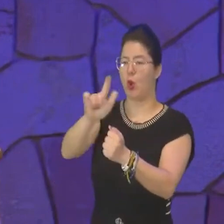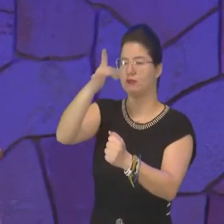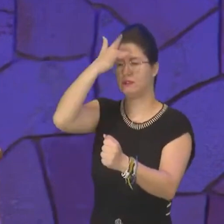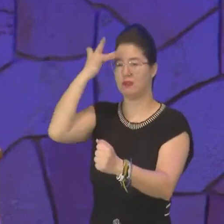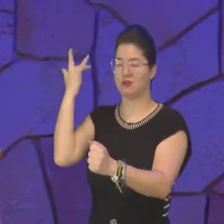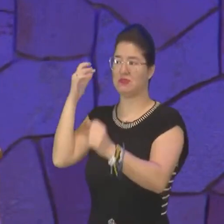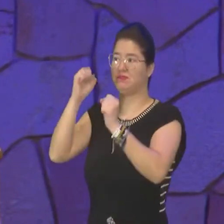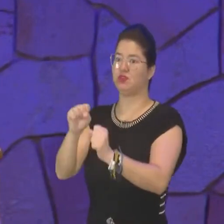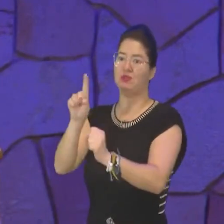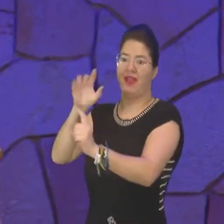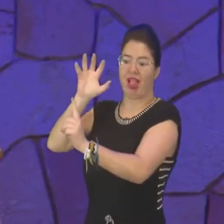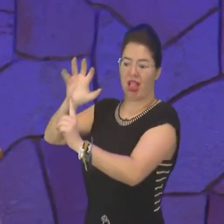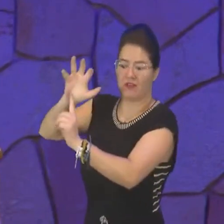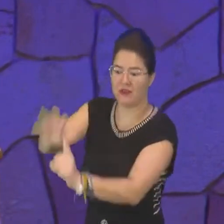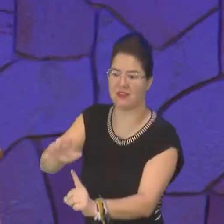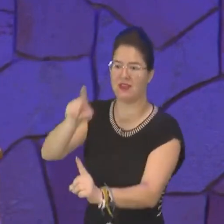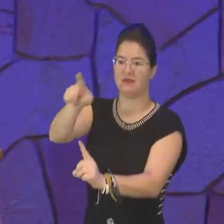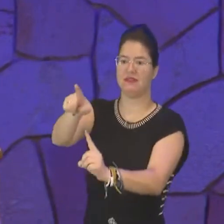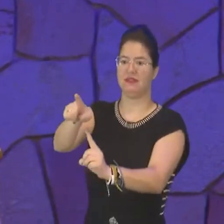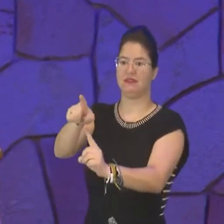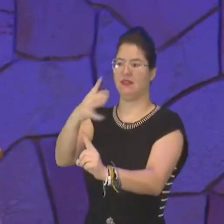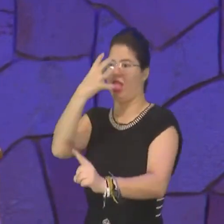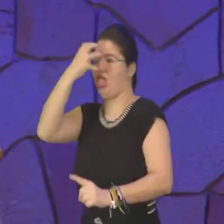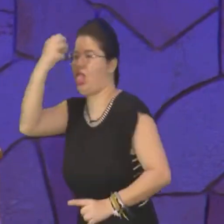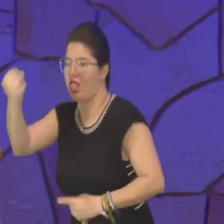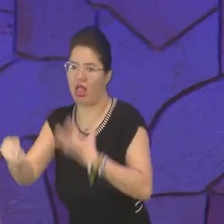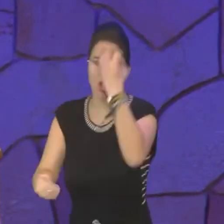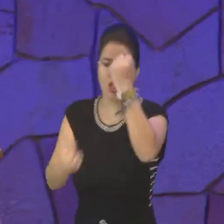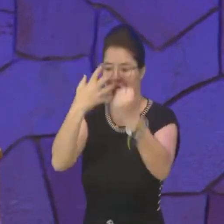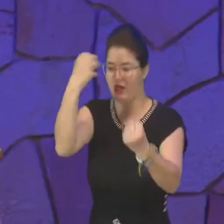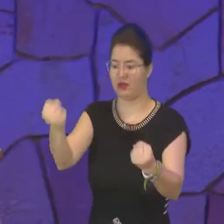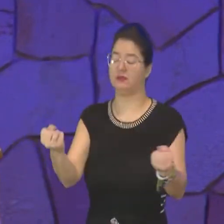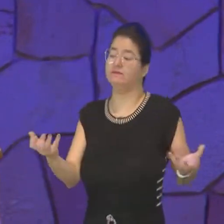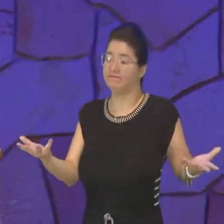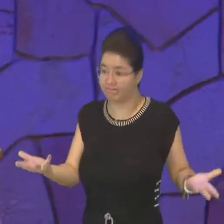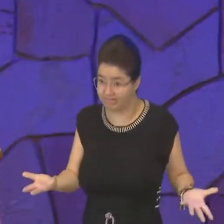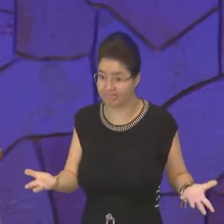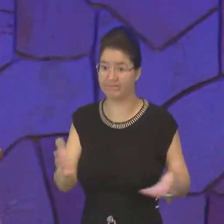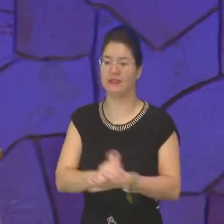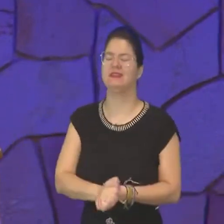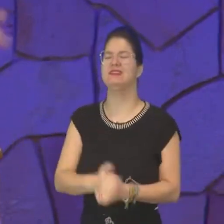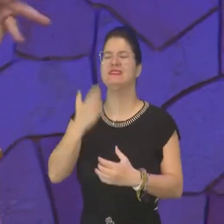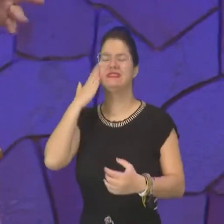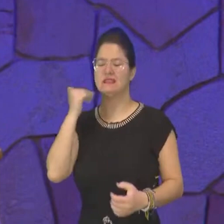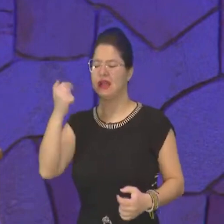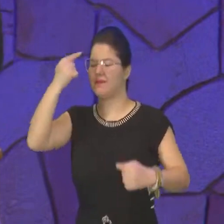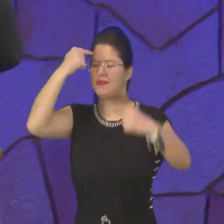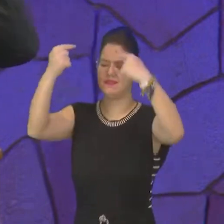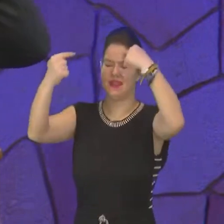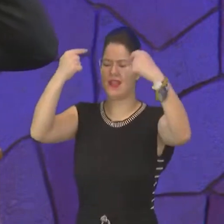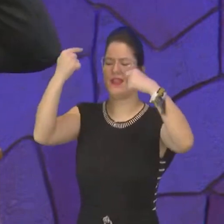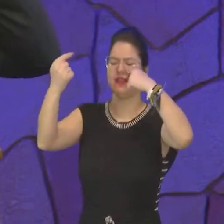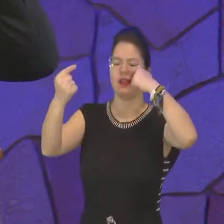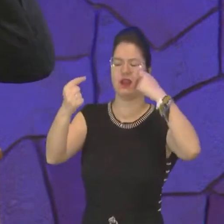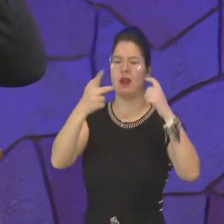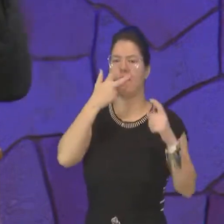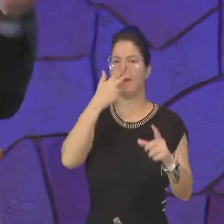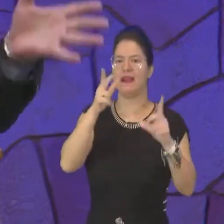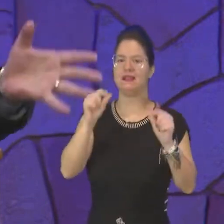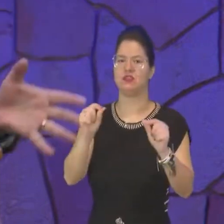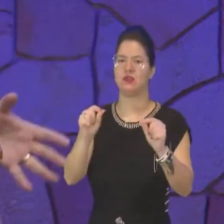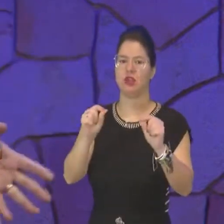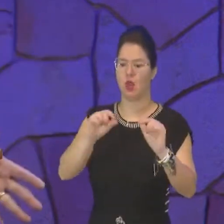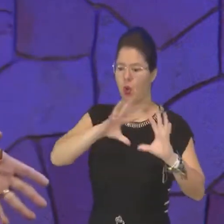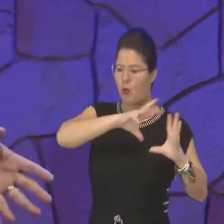seria levado para aquela comunidade cristã. Sabe aquela ideia que você pensa assim, que o mundo está entrando na igreja? Irmãos, isso é